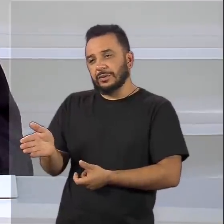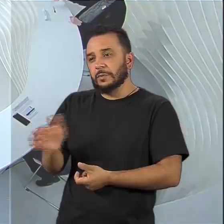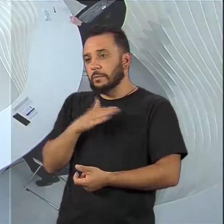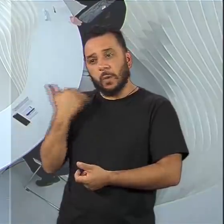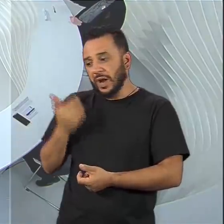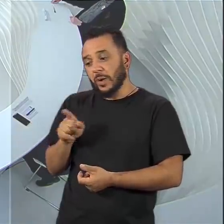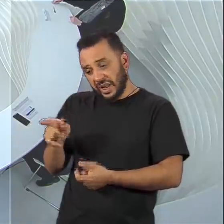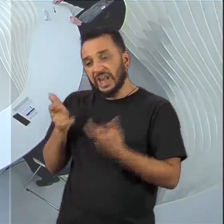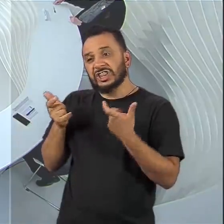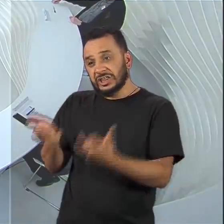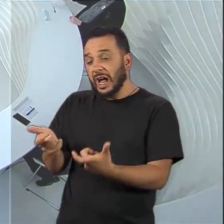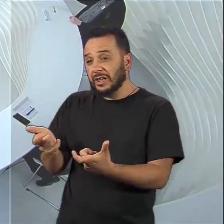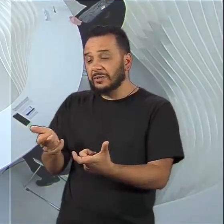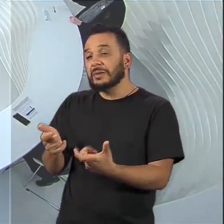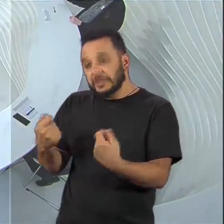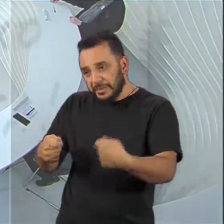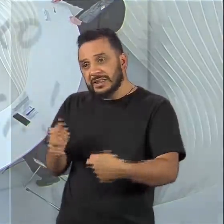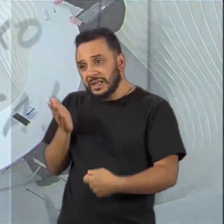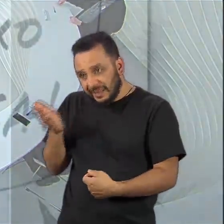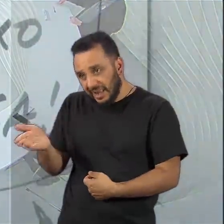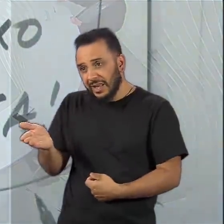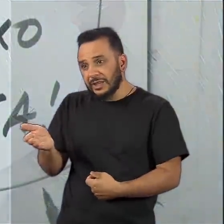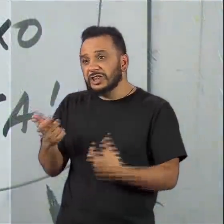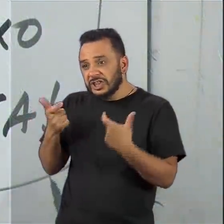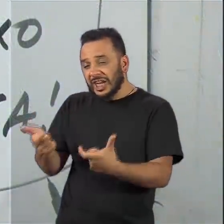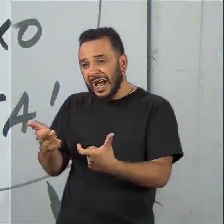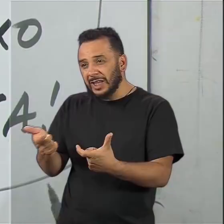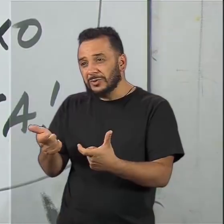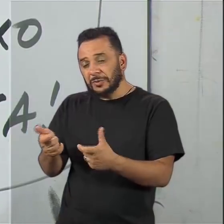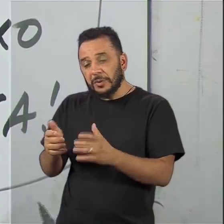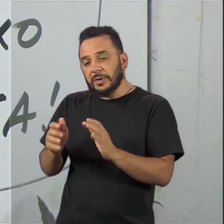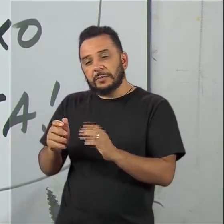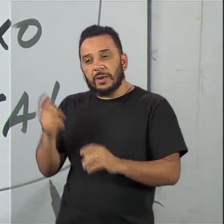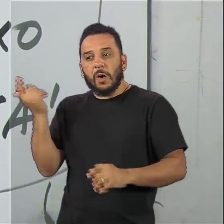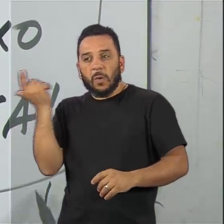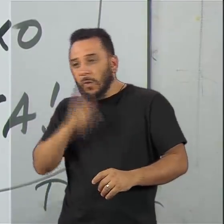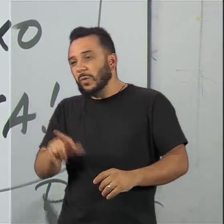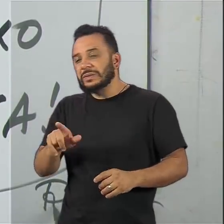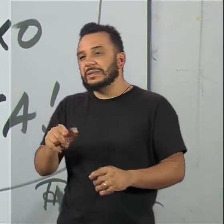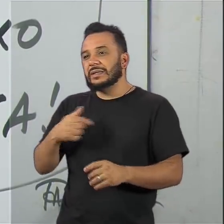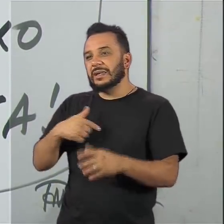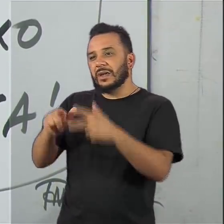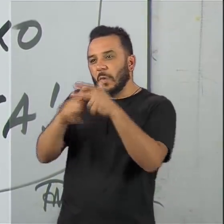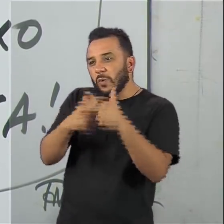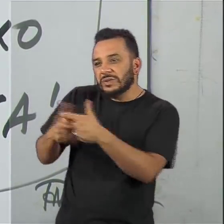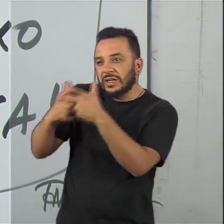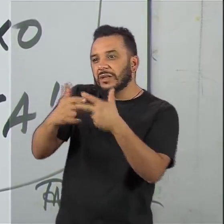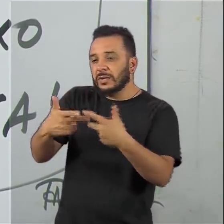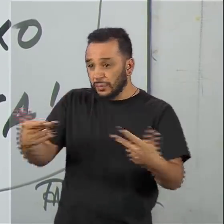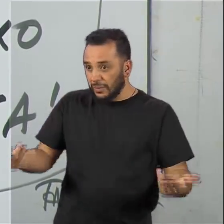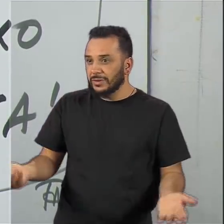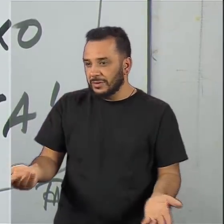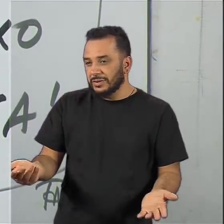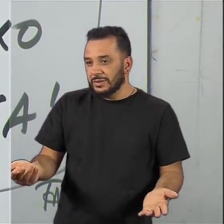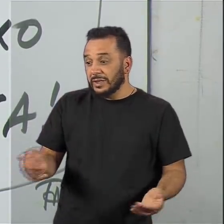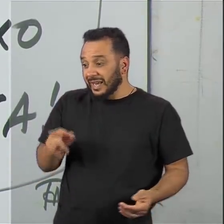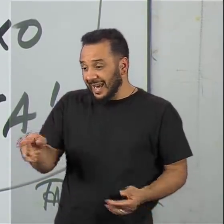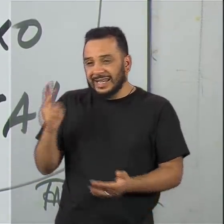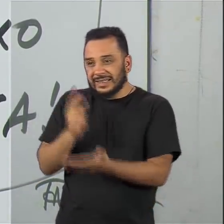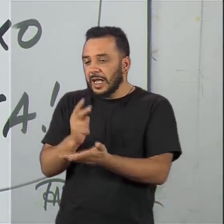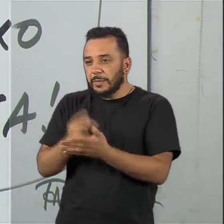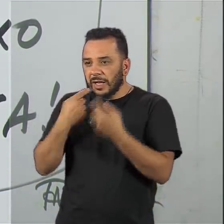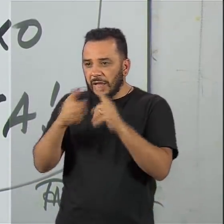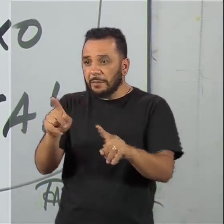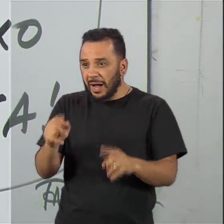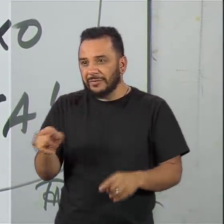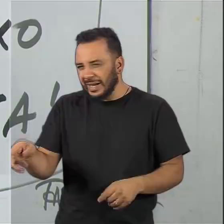cutucando, as instituições não funcionam, o judiciário é uma porcaria, o executivo predomina sobre o legislativo, esse texto está uma porcaria. Esse tipo